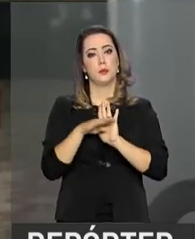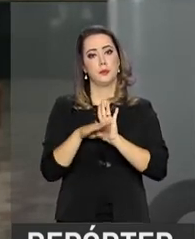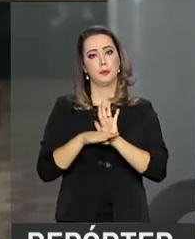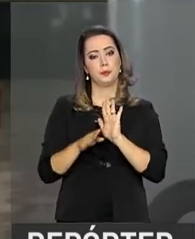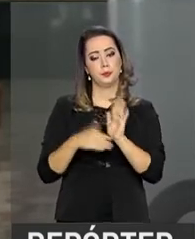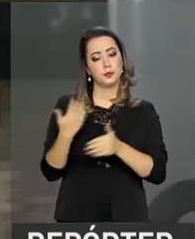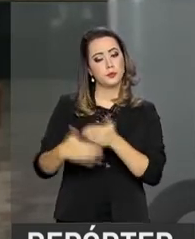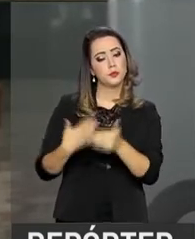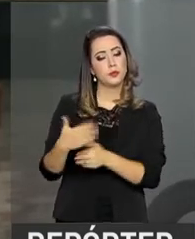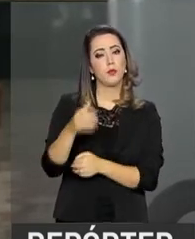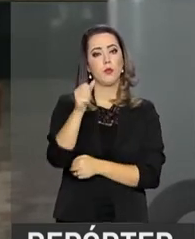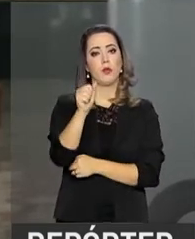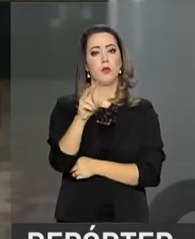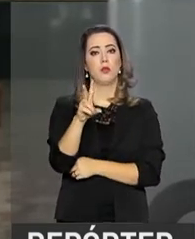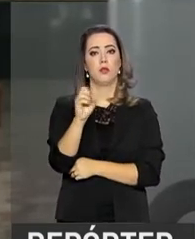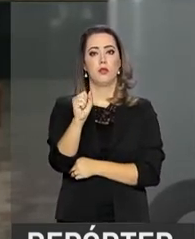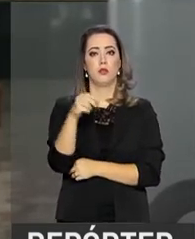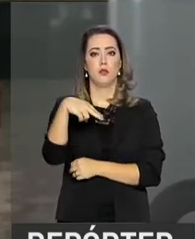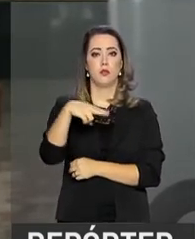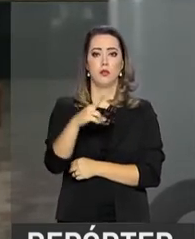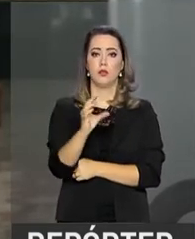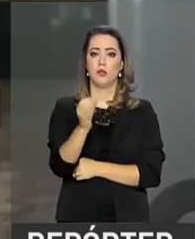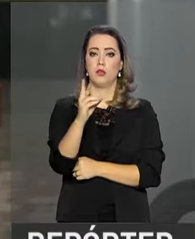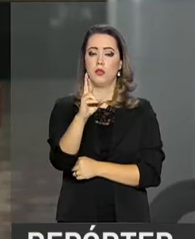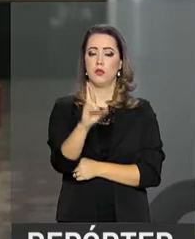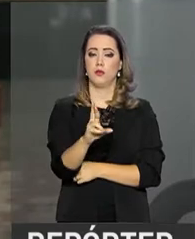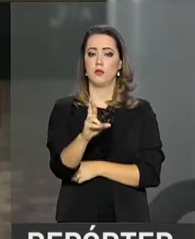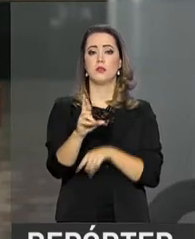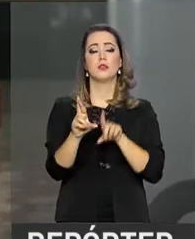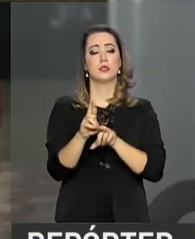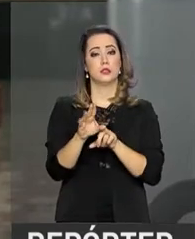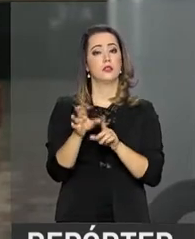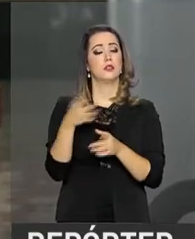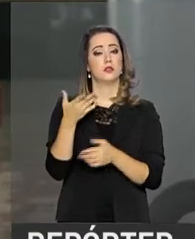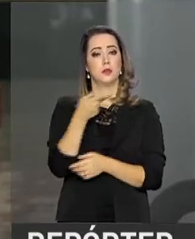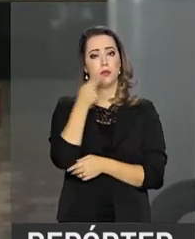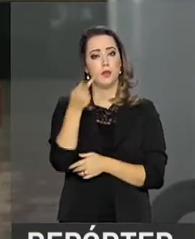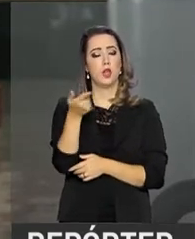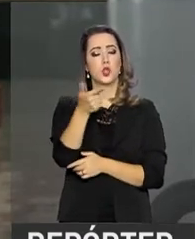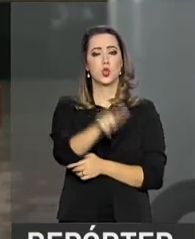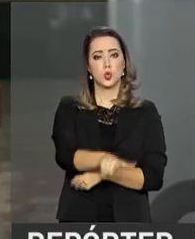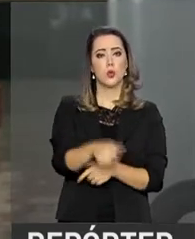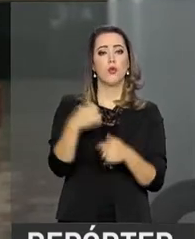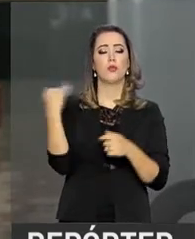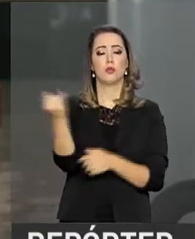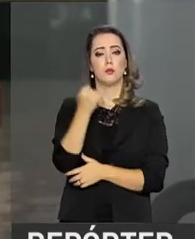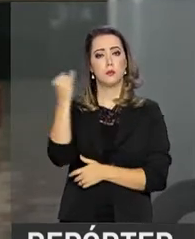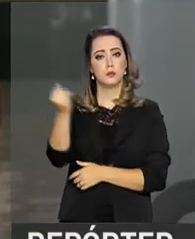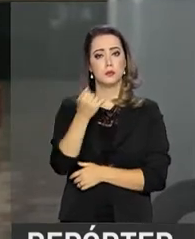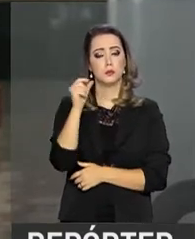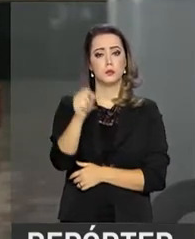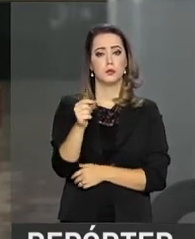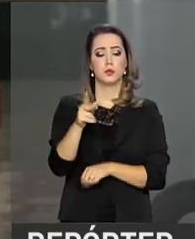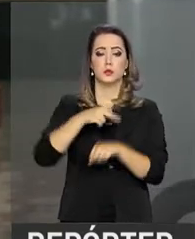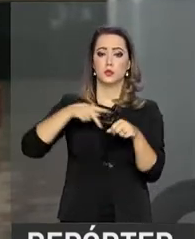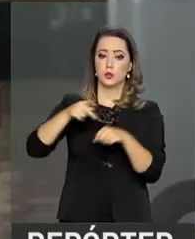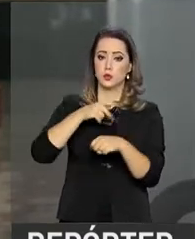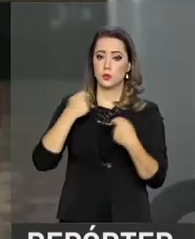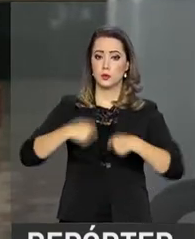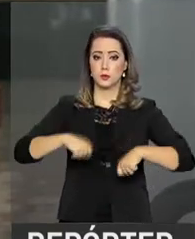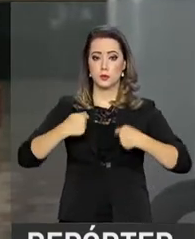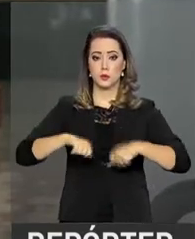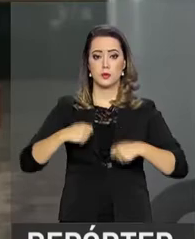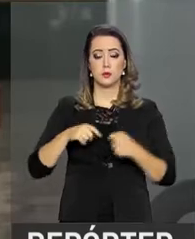para investidores estrangeiros e vai também reforçar a mensagem de que os países precisam